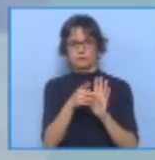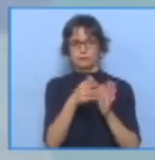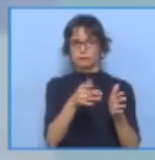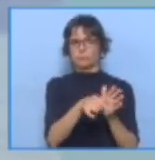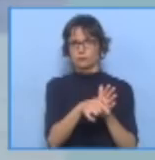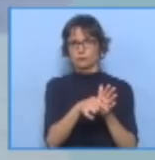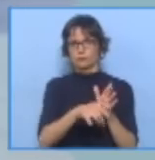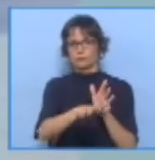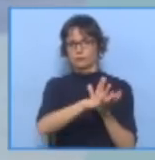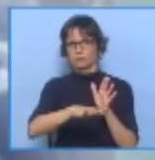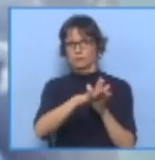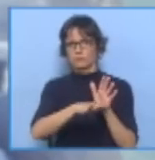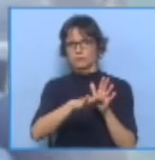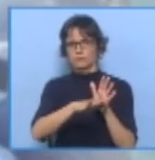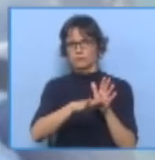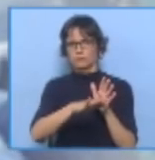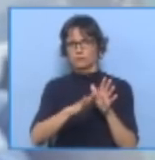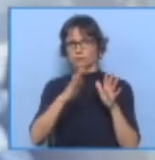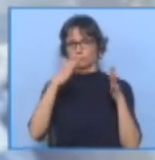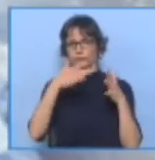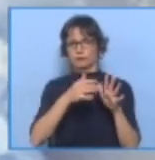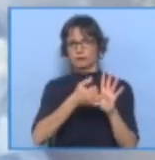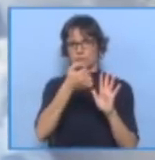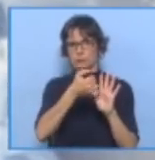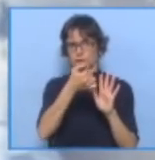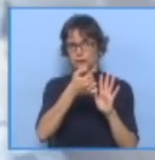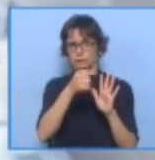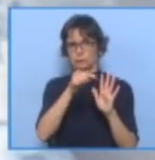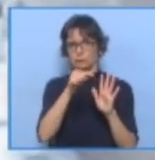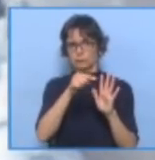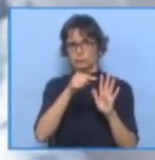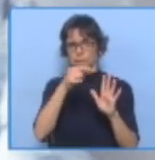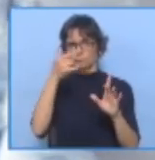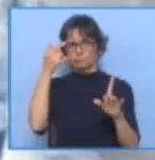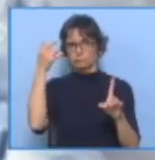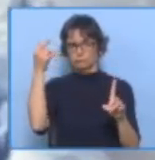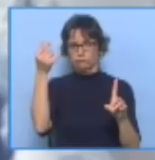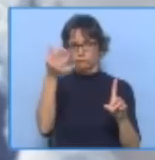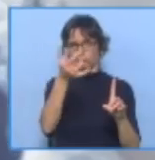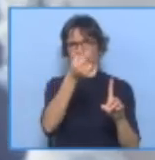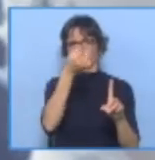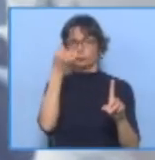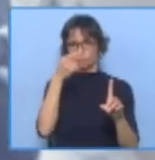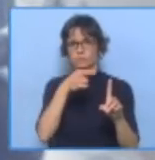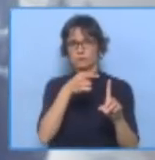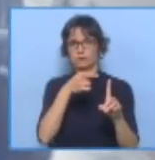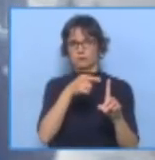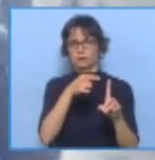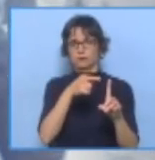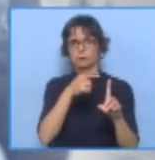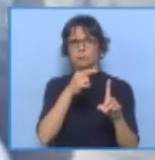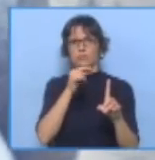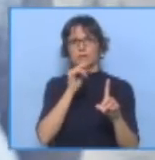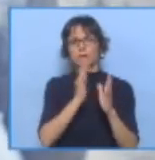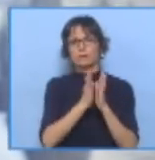facto, o contexto da Quinta Cruzada, que já era a Quinta, e o sucesso. São Francisco tinha